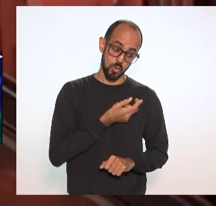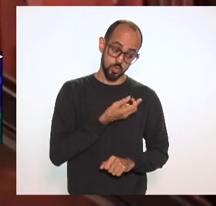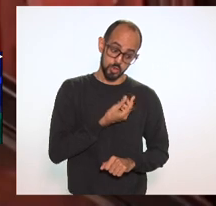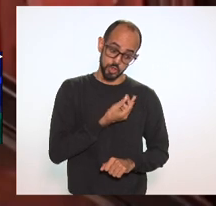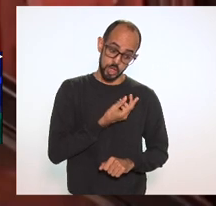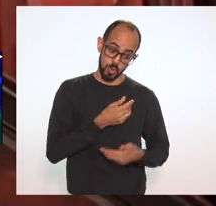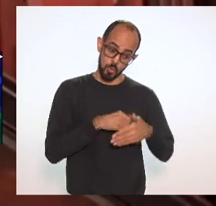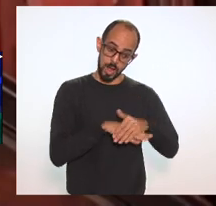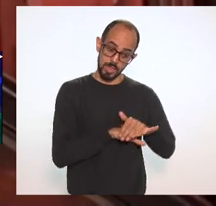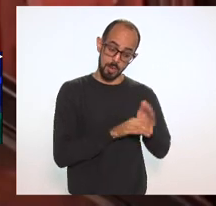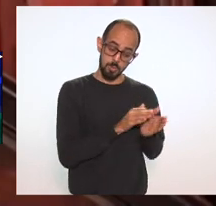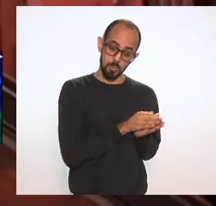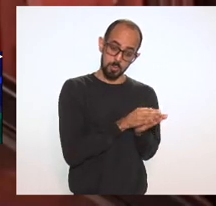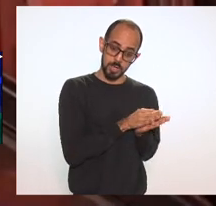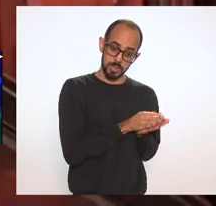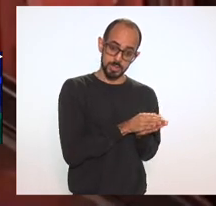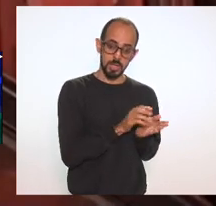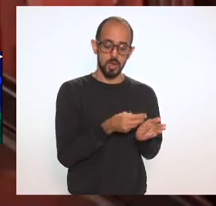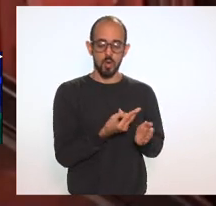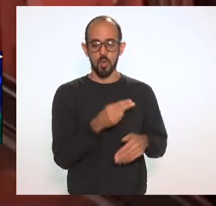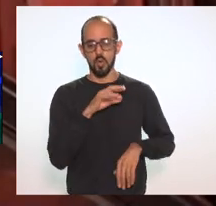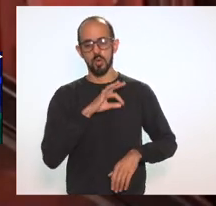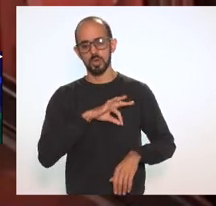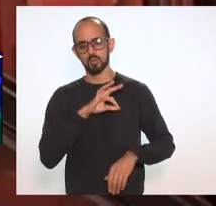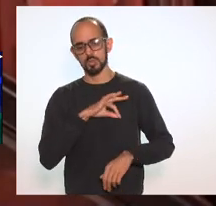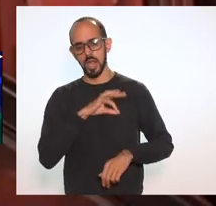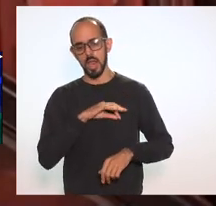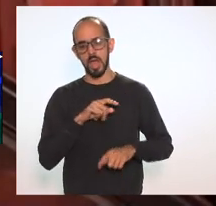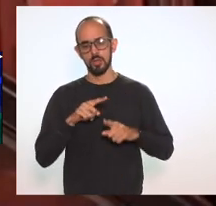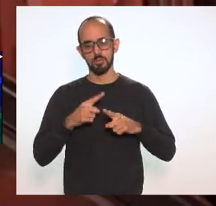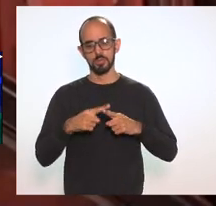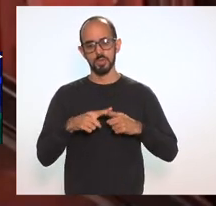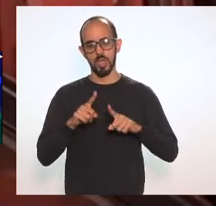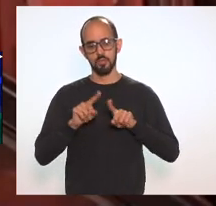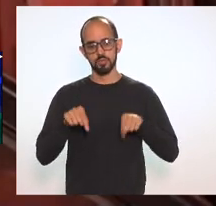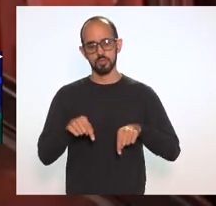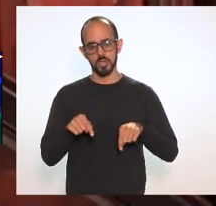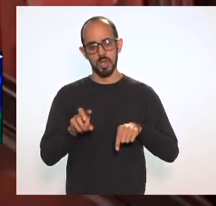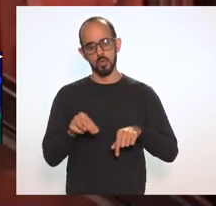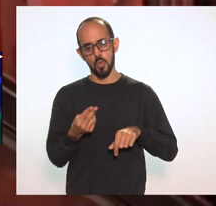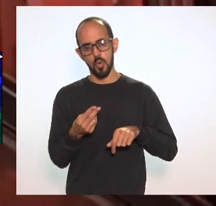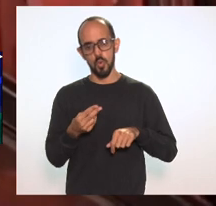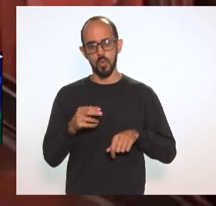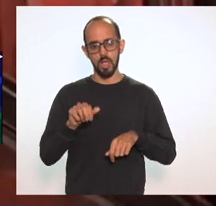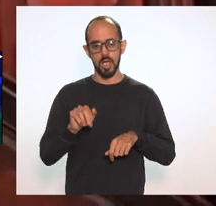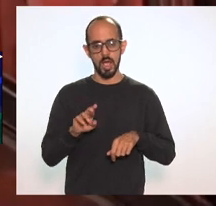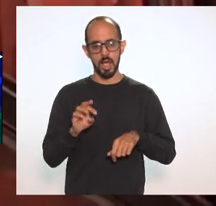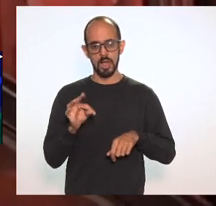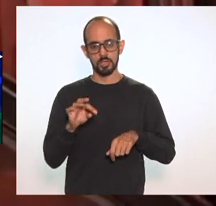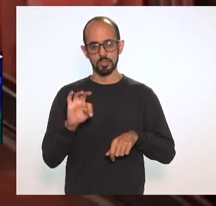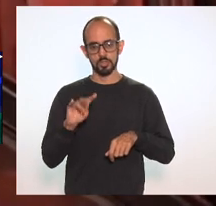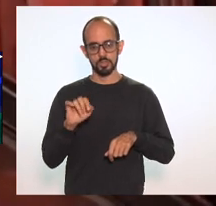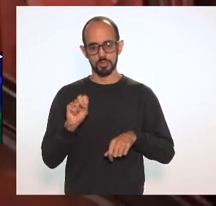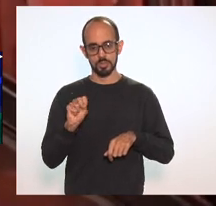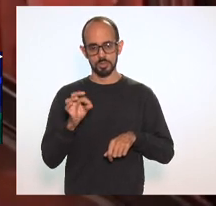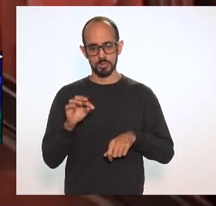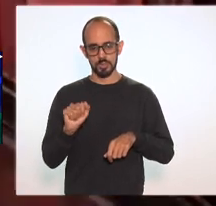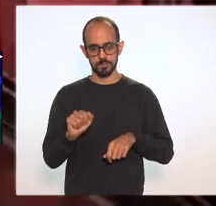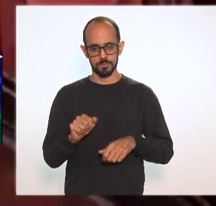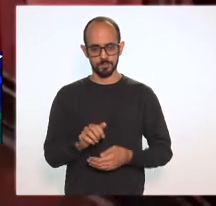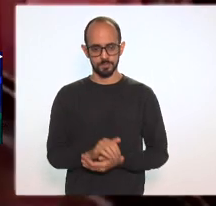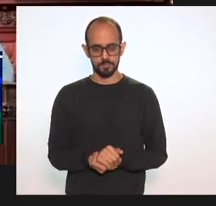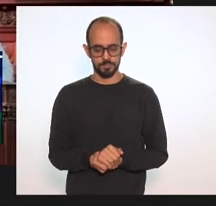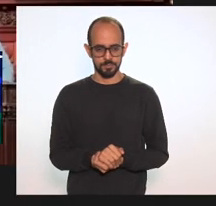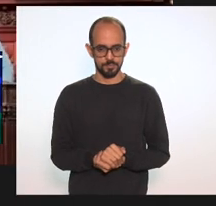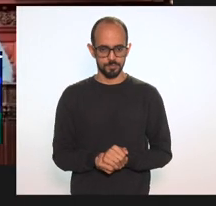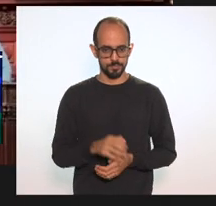ou seu salário garantido no final do mês funcionário público então é artista né É pra concluir por favor